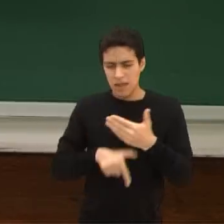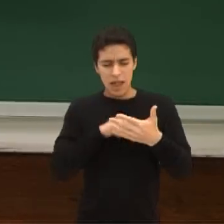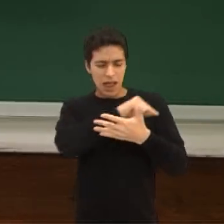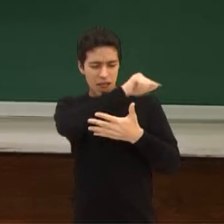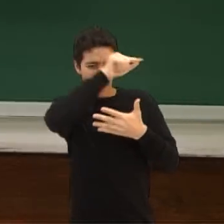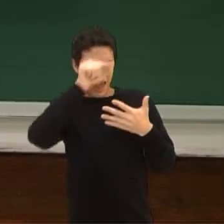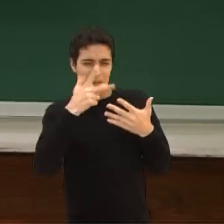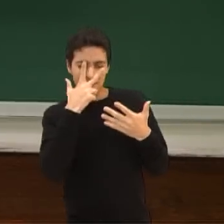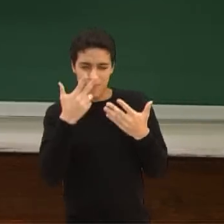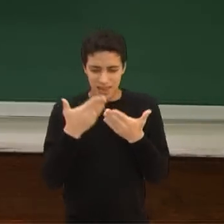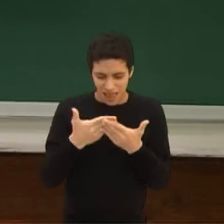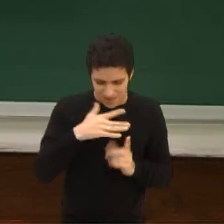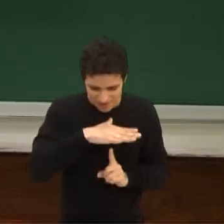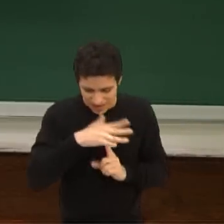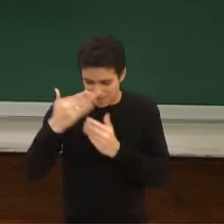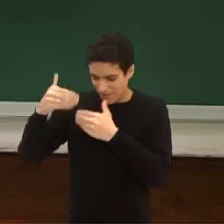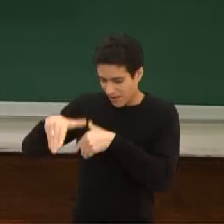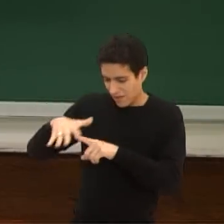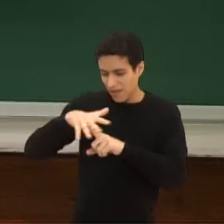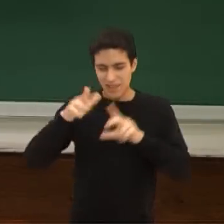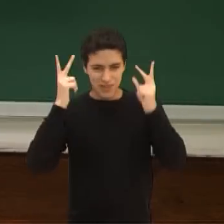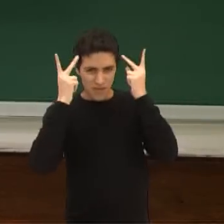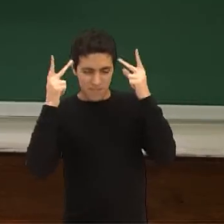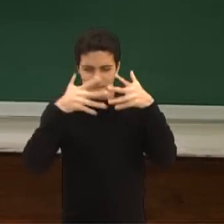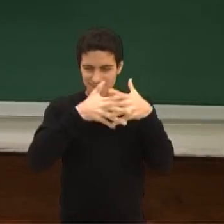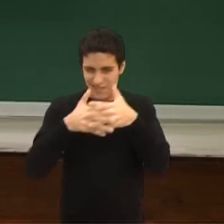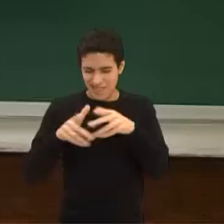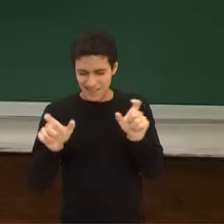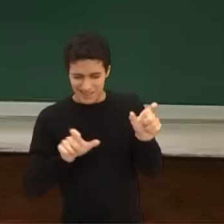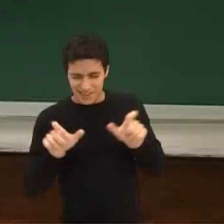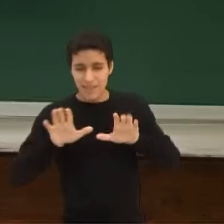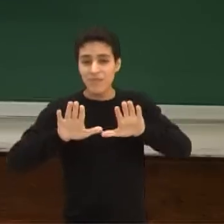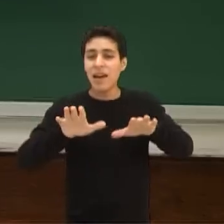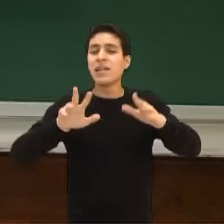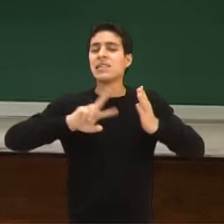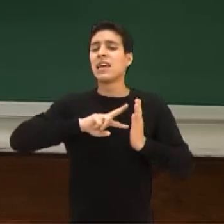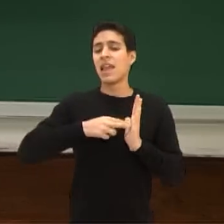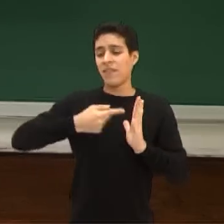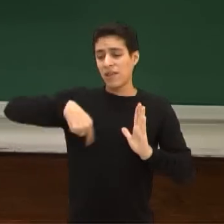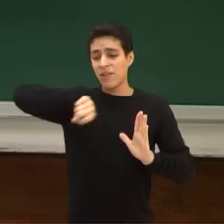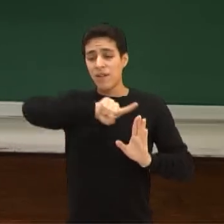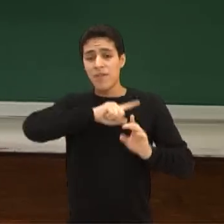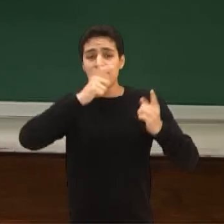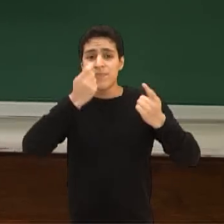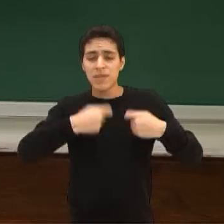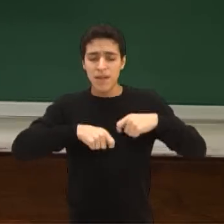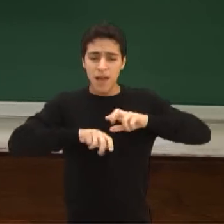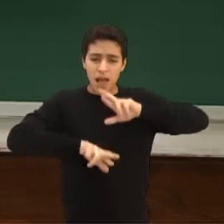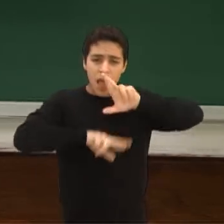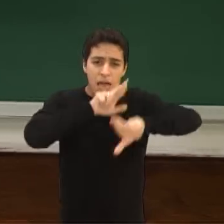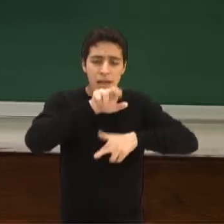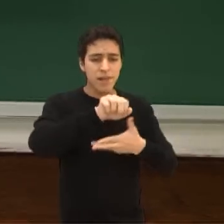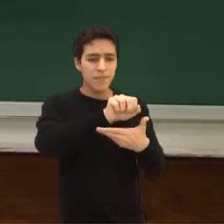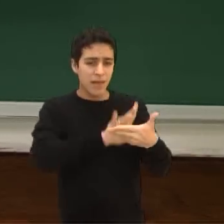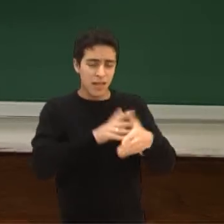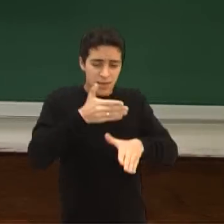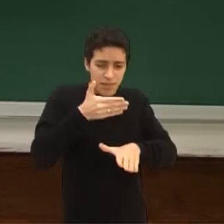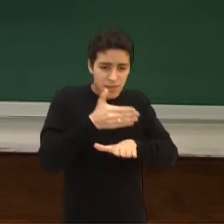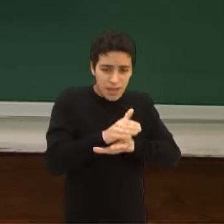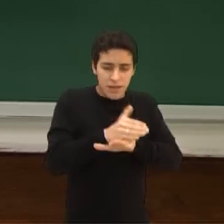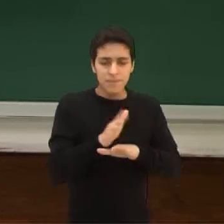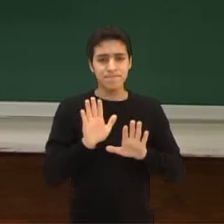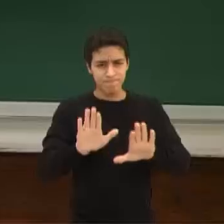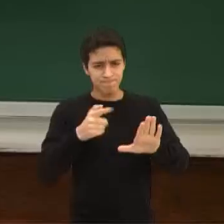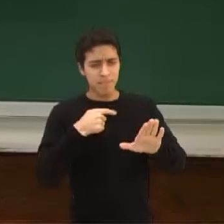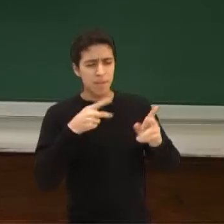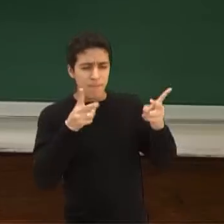prof confunde o nome. Mas é normal, né? Então, a gente tem que treinar. E uma coisa que eu percebo, que o que faz